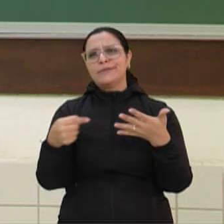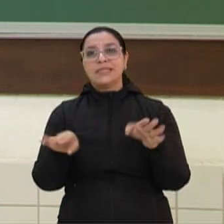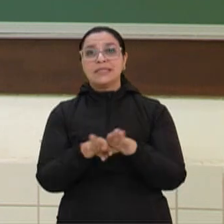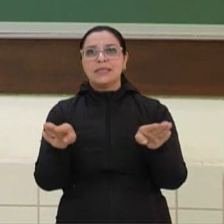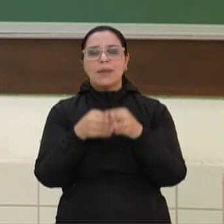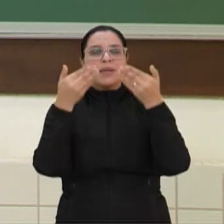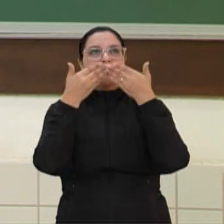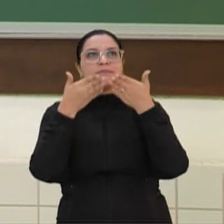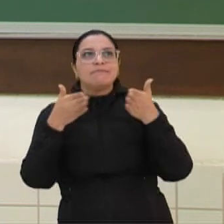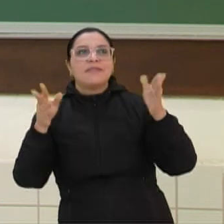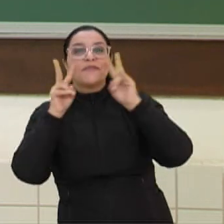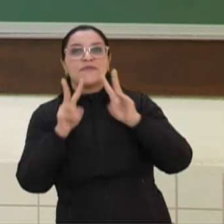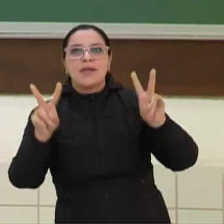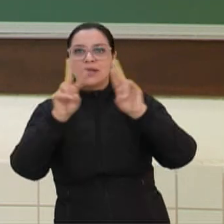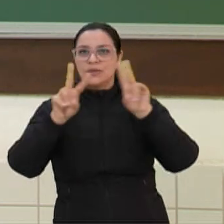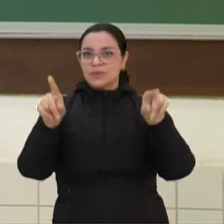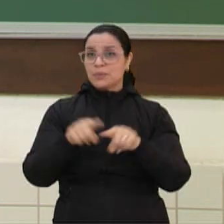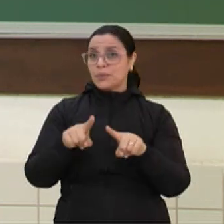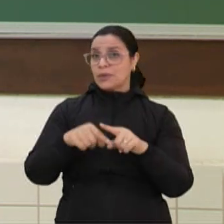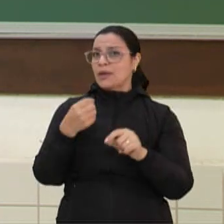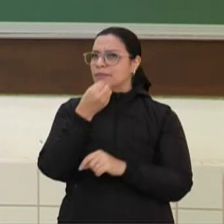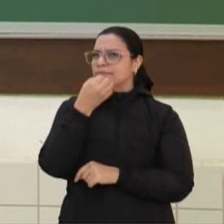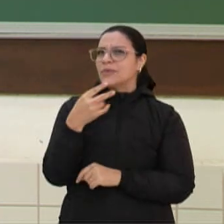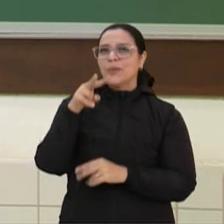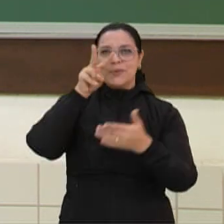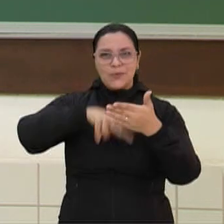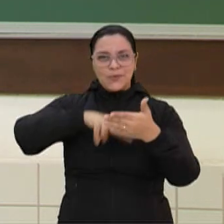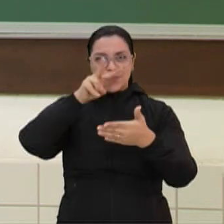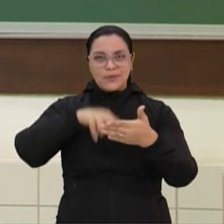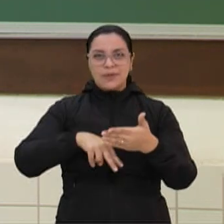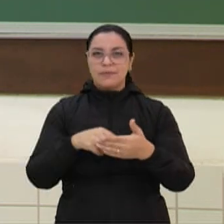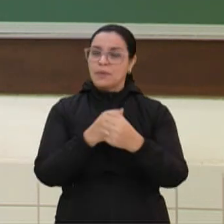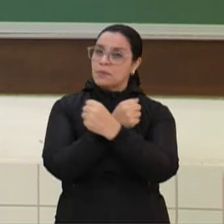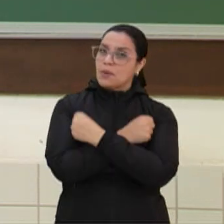os horizontes, porque é muito